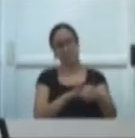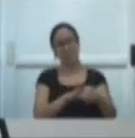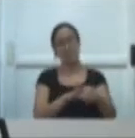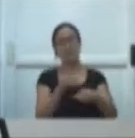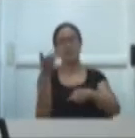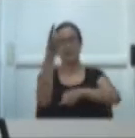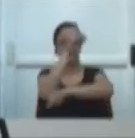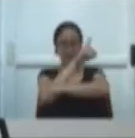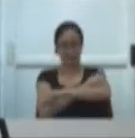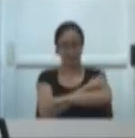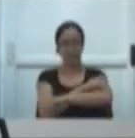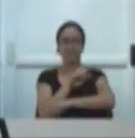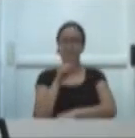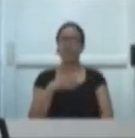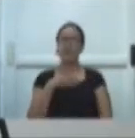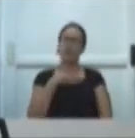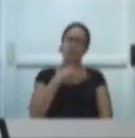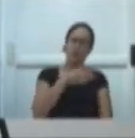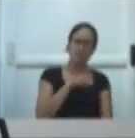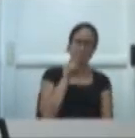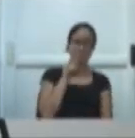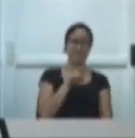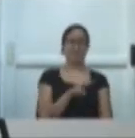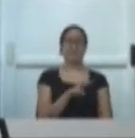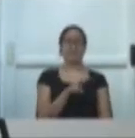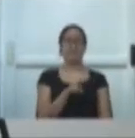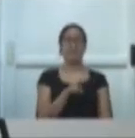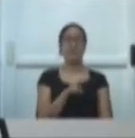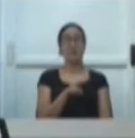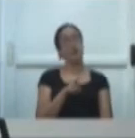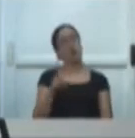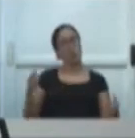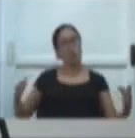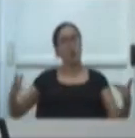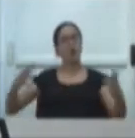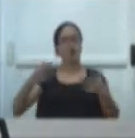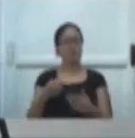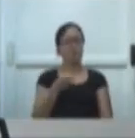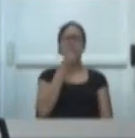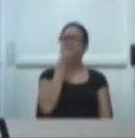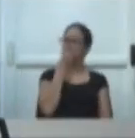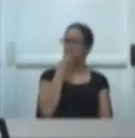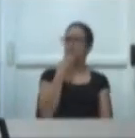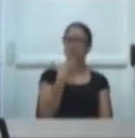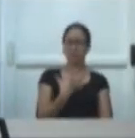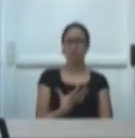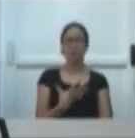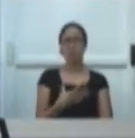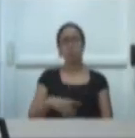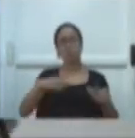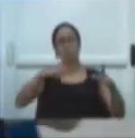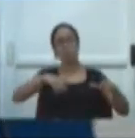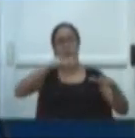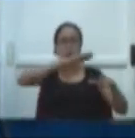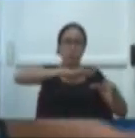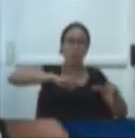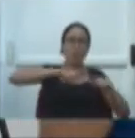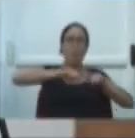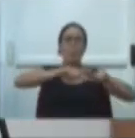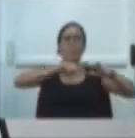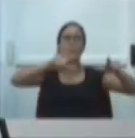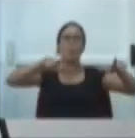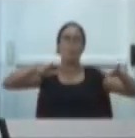que o atendimento eu achei muito bom. O local, um local limpo, novo,